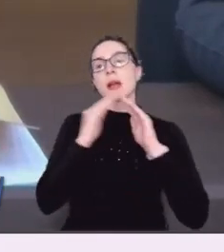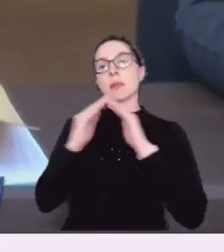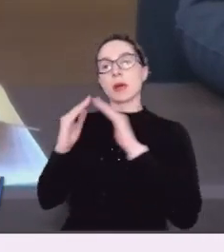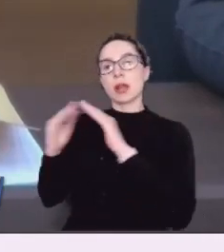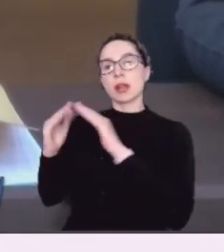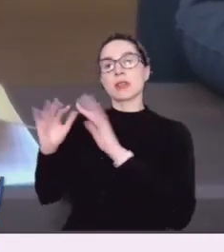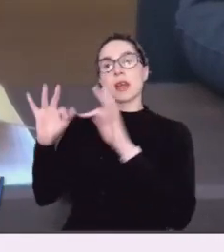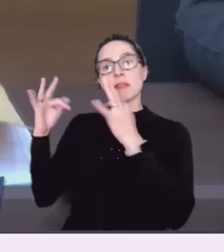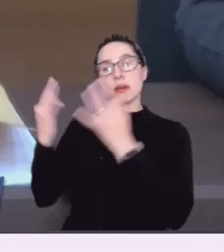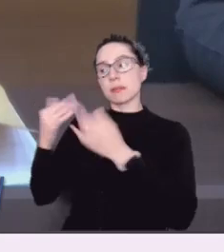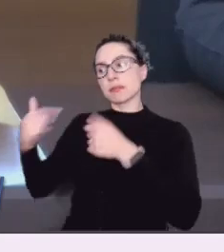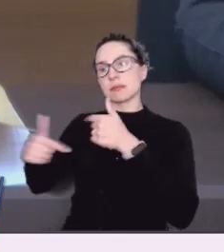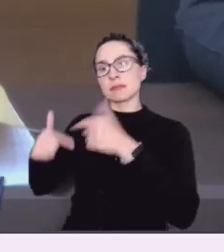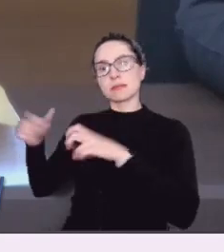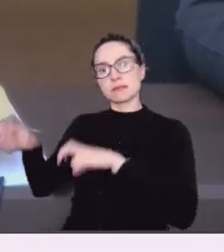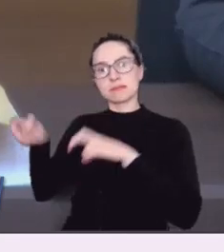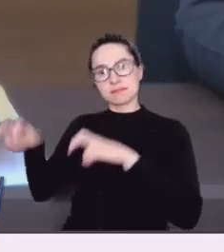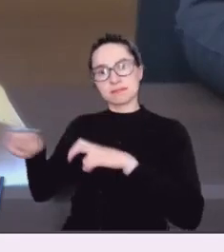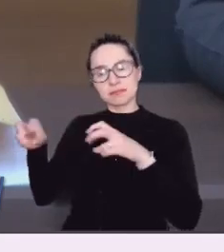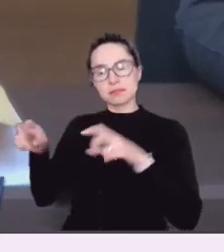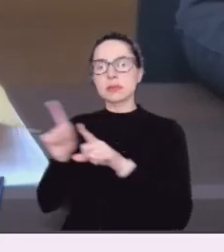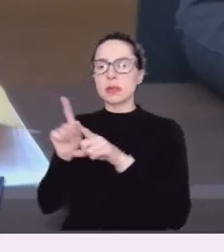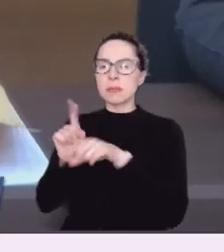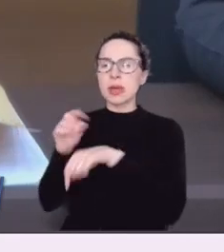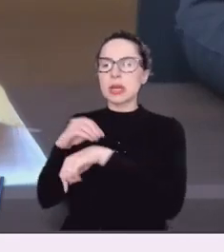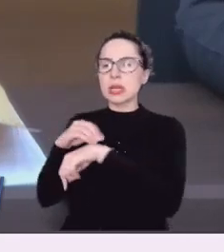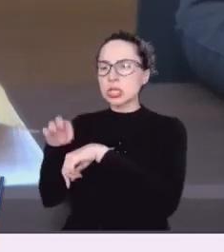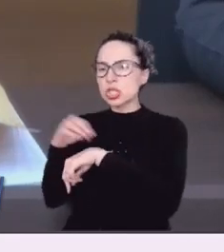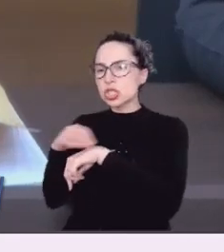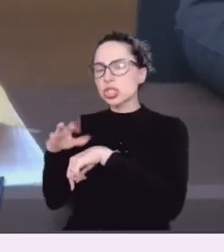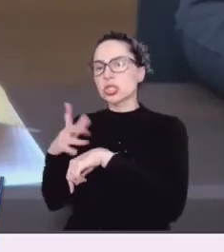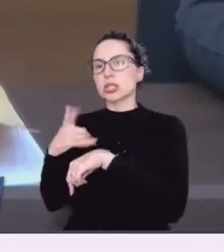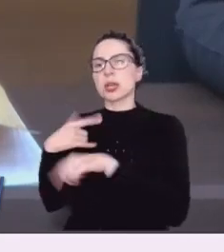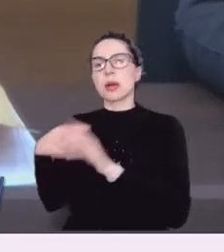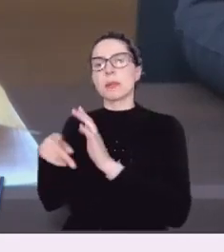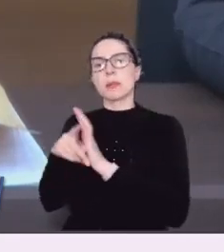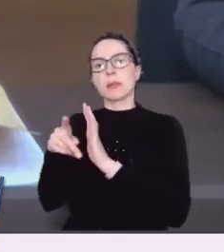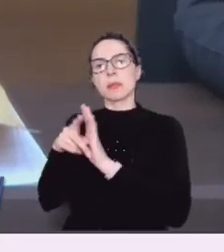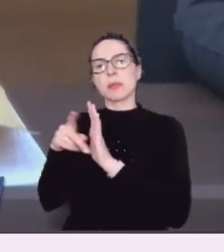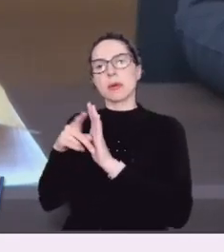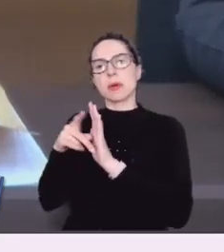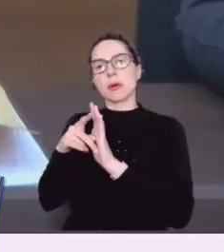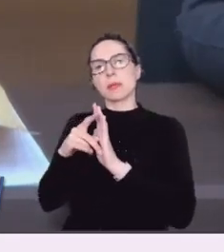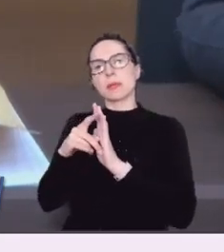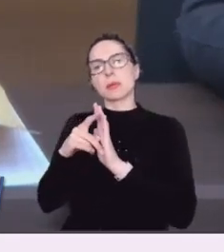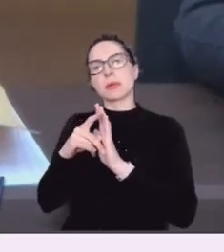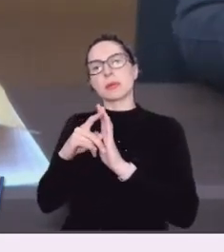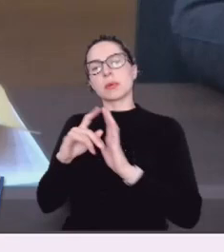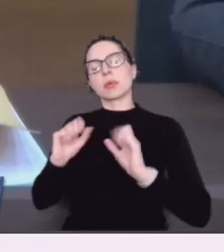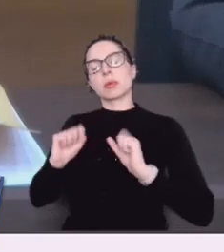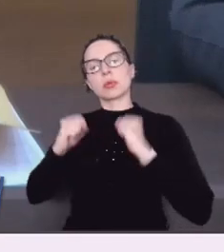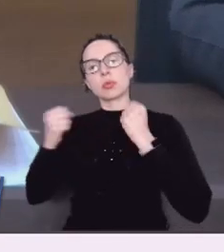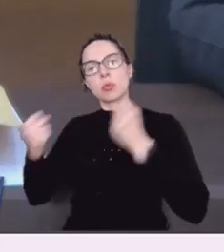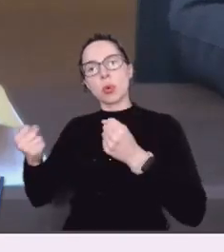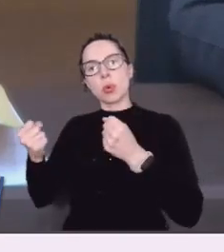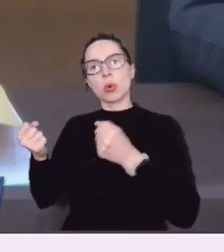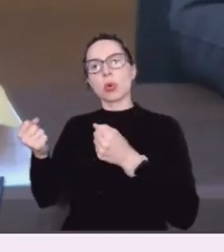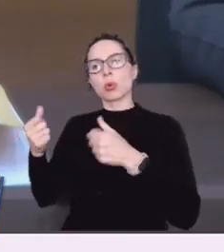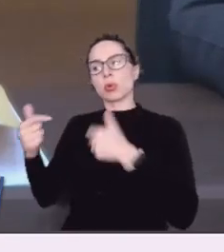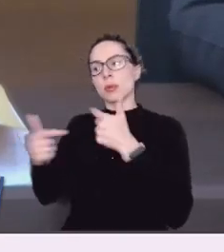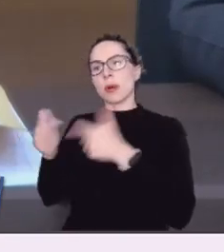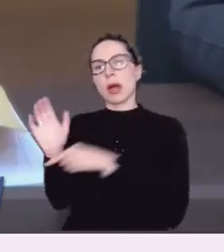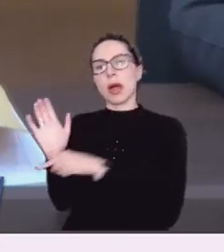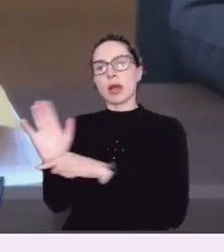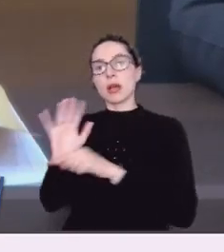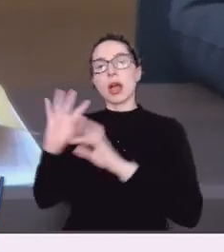trabalhavam, assim como orientações de sua mentoria espiritual, zelando pelo bem de todos que o